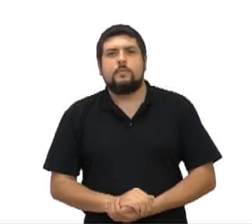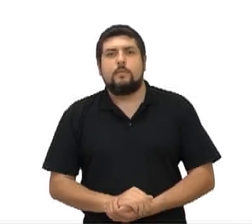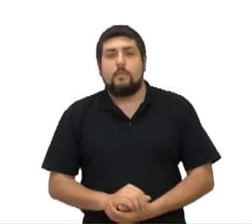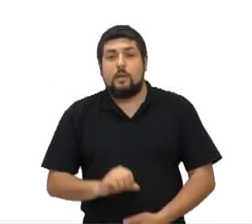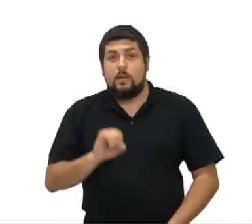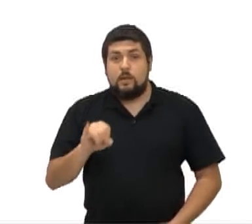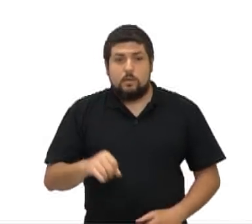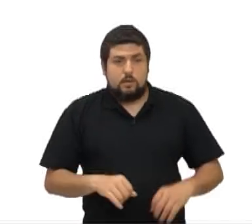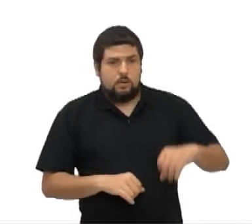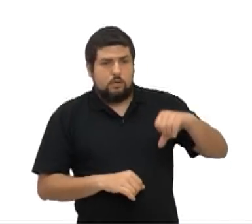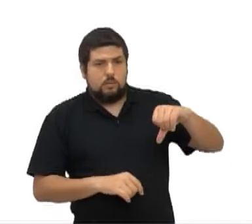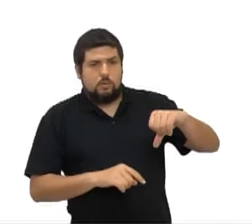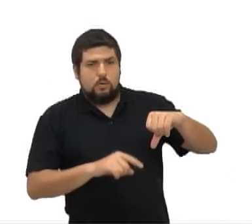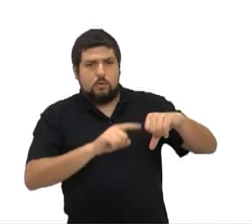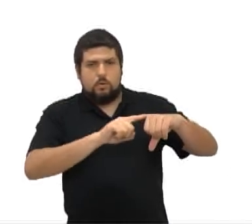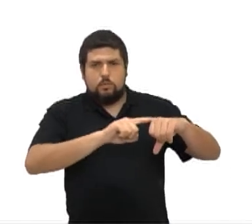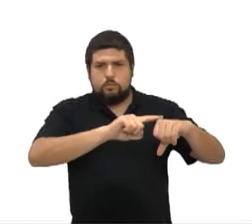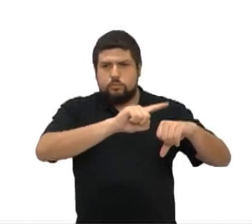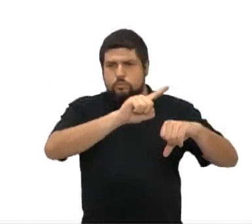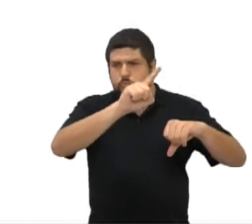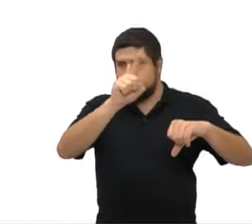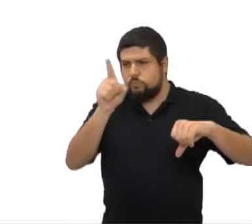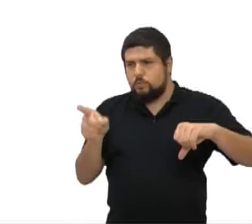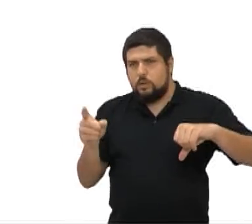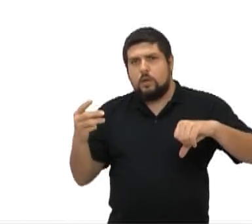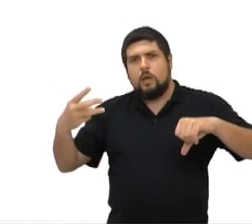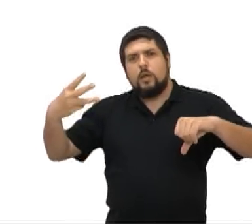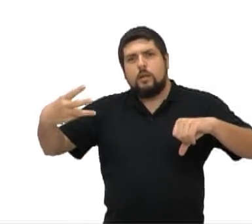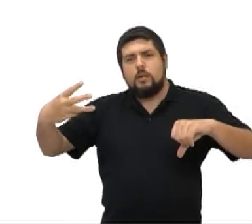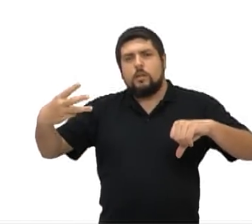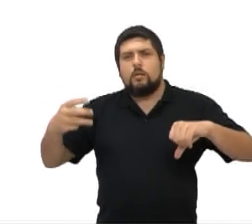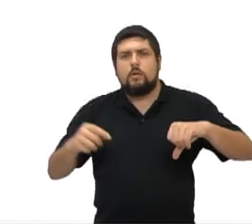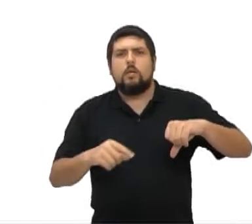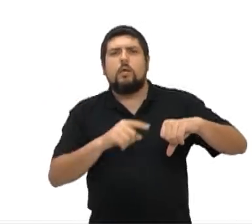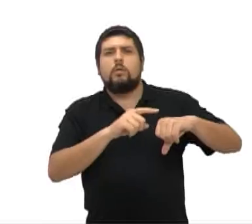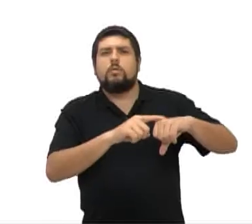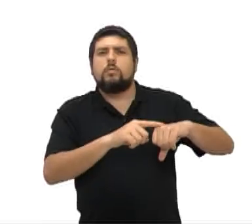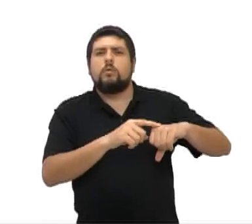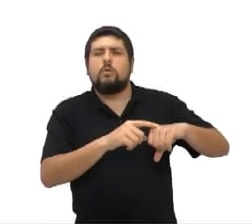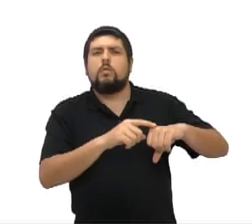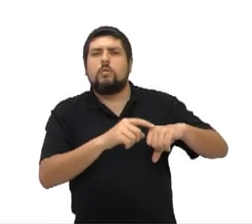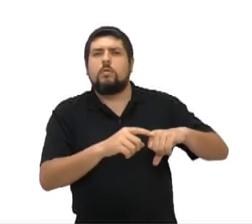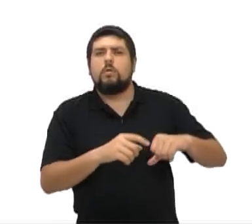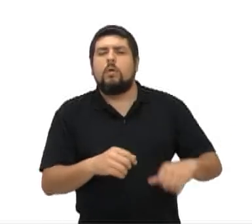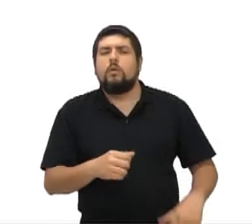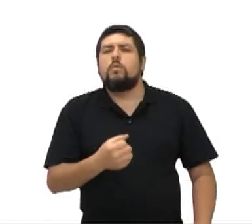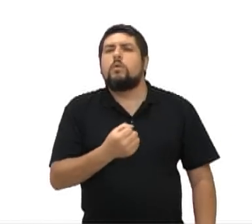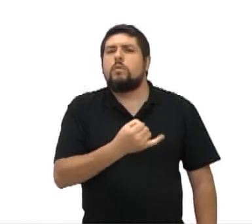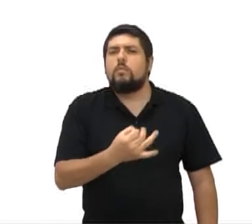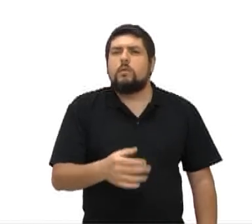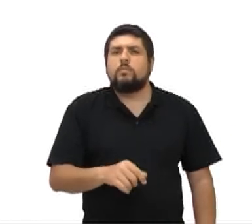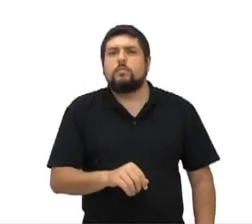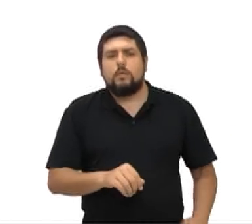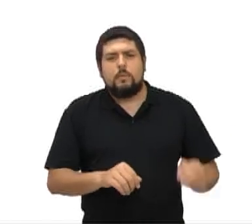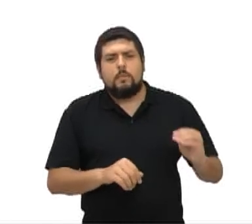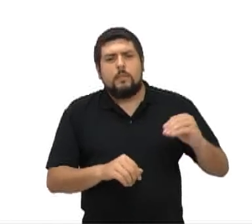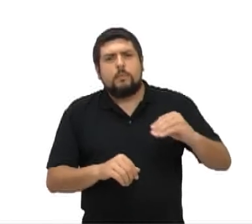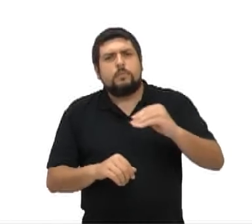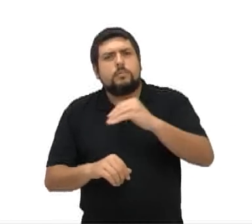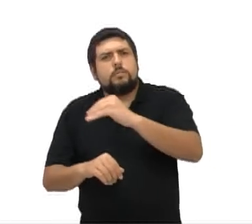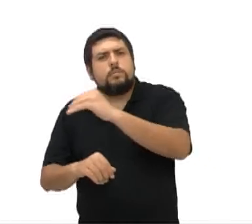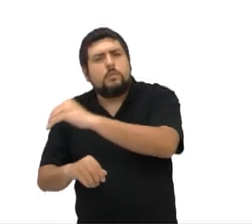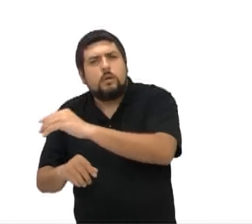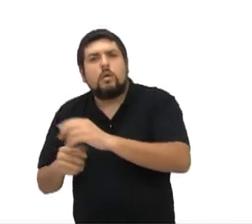casa 9 e andar até a casa 3, eu vou andar quantas casas? 1, 2, 3, 4, 5